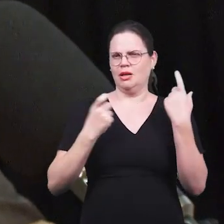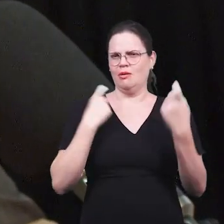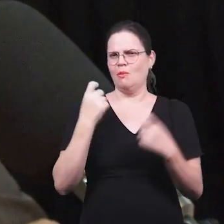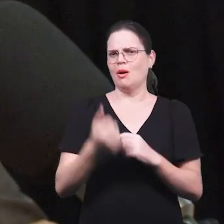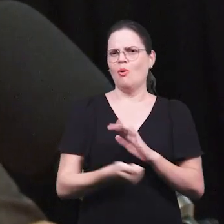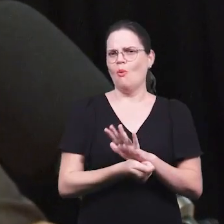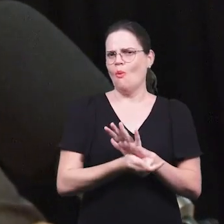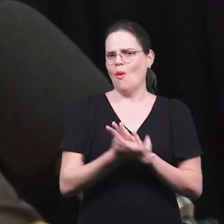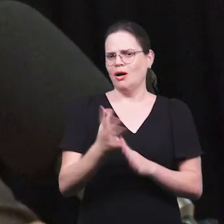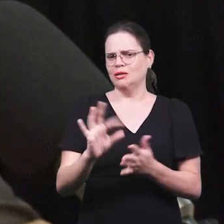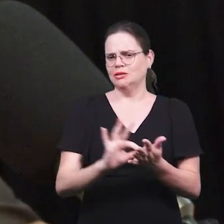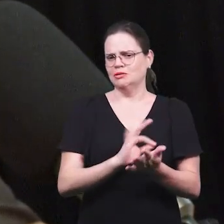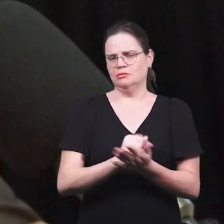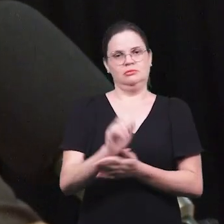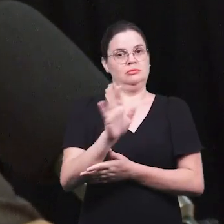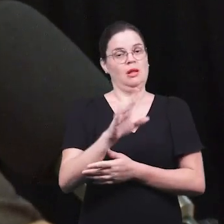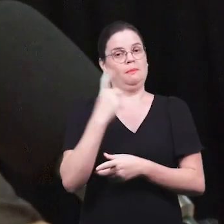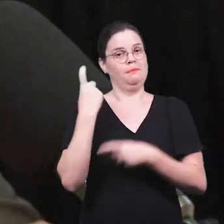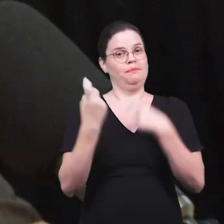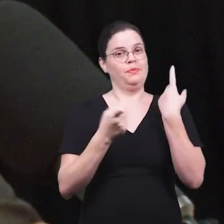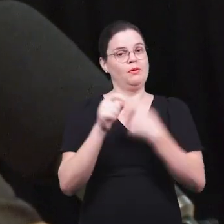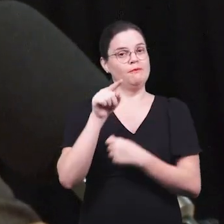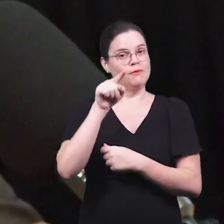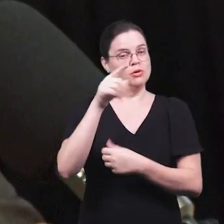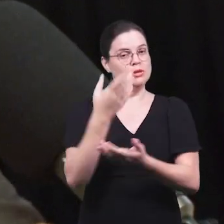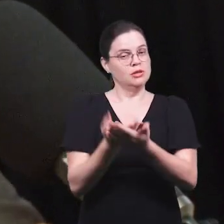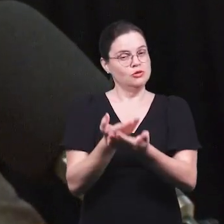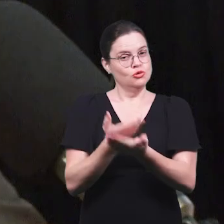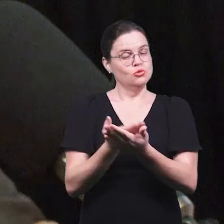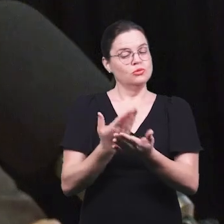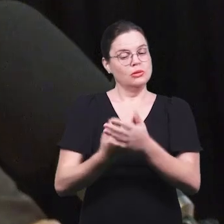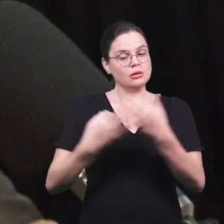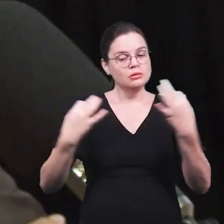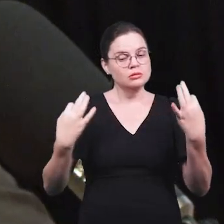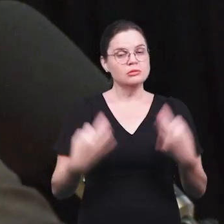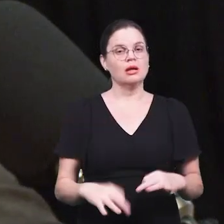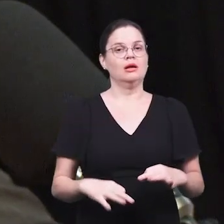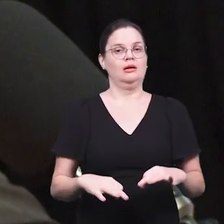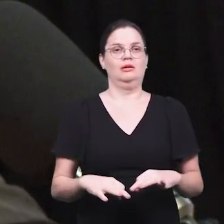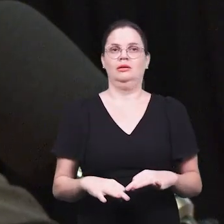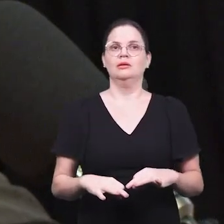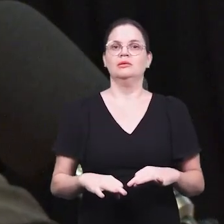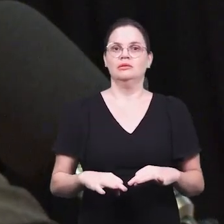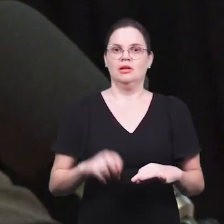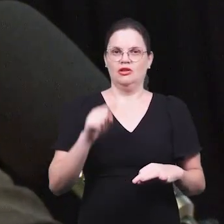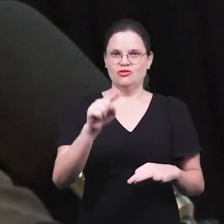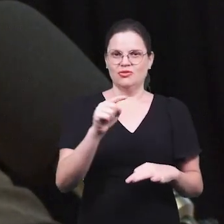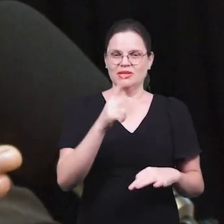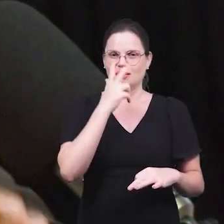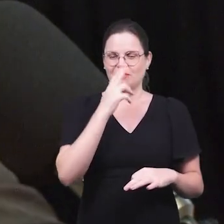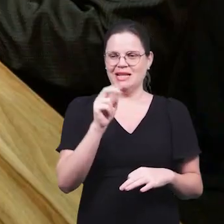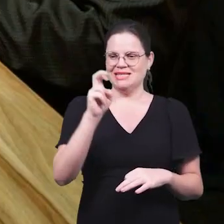Luiz? Então, não se preocupe com o número de inscritos. Se preocupe com a sua parte, né? De você fazer o